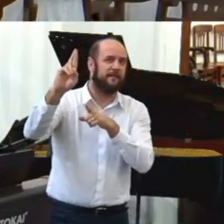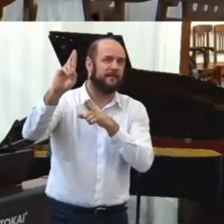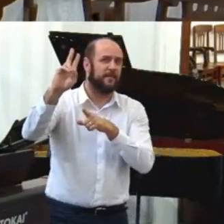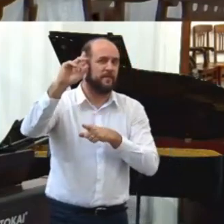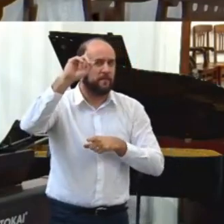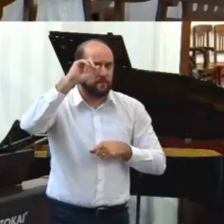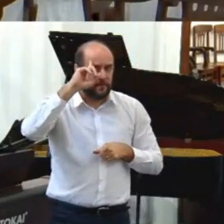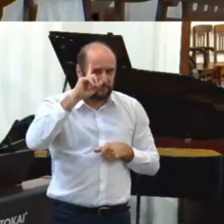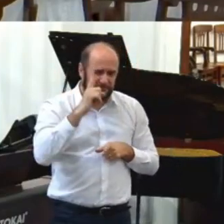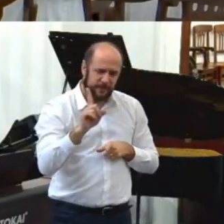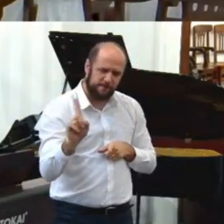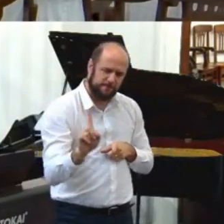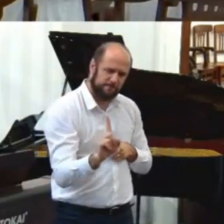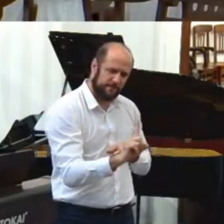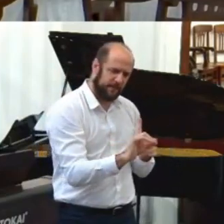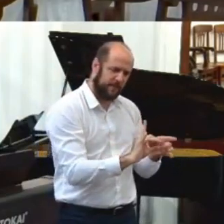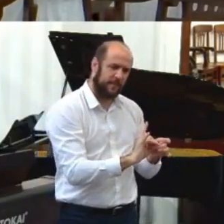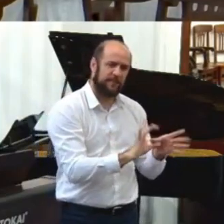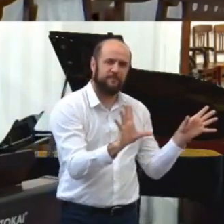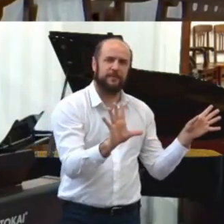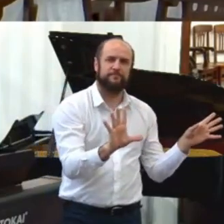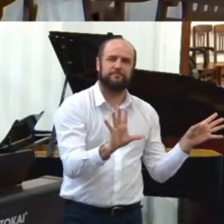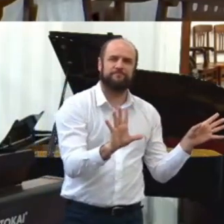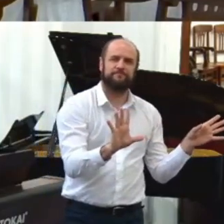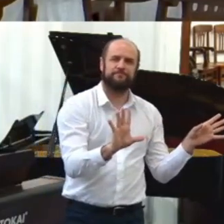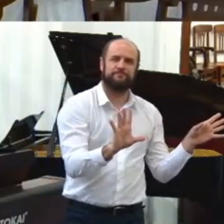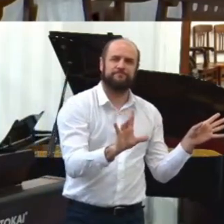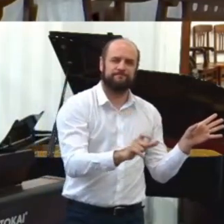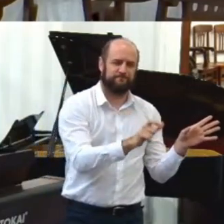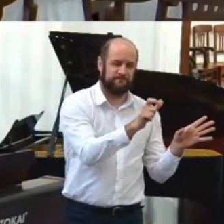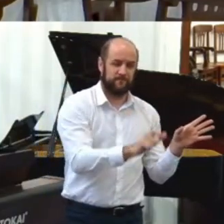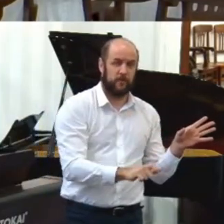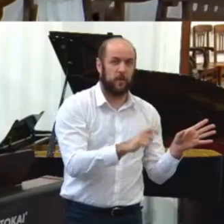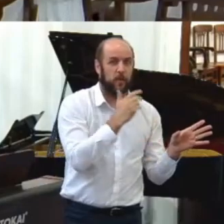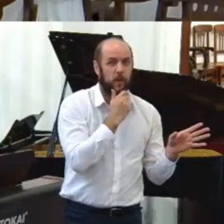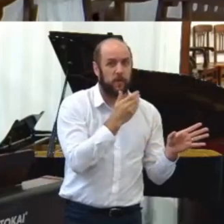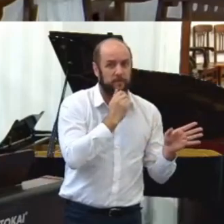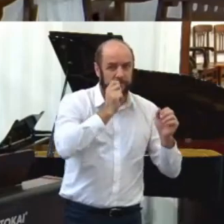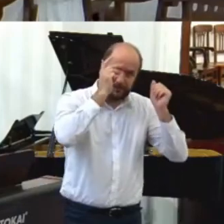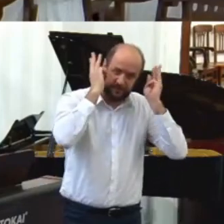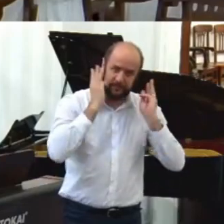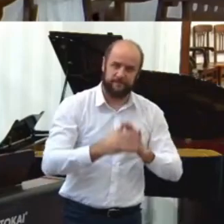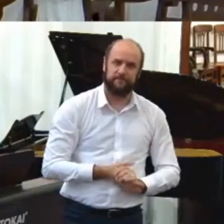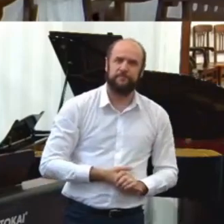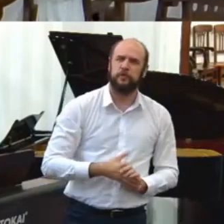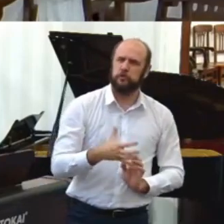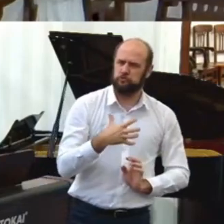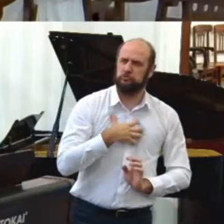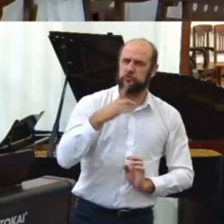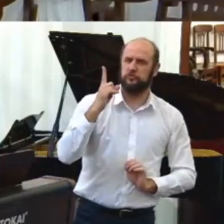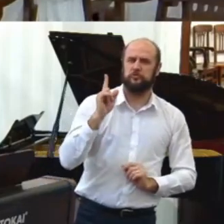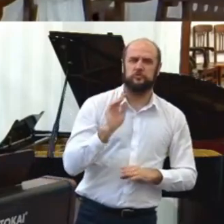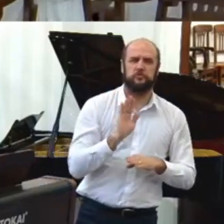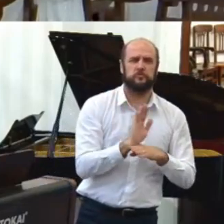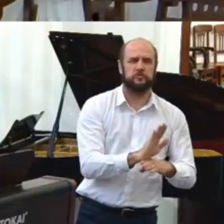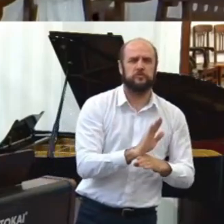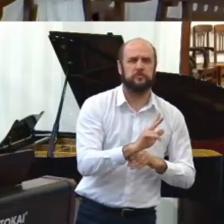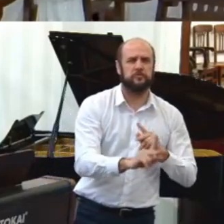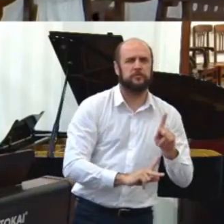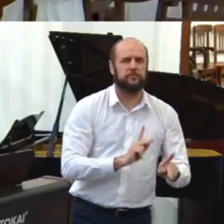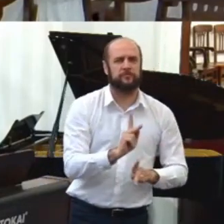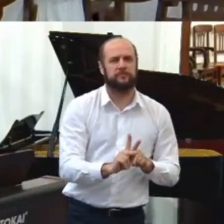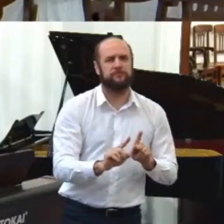lhe enviou um libertador. Na sua forma de socorrer o povo dele, Deus tem